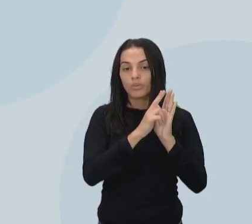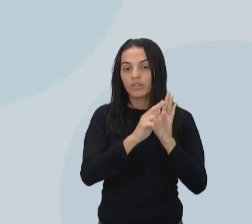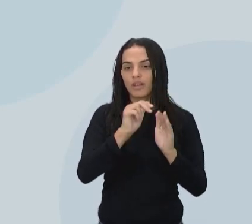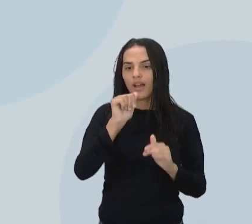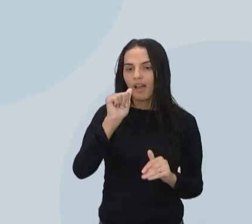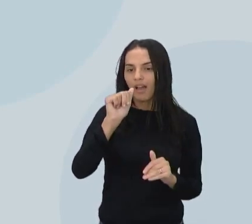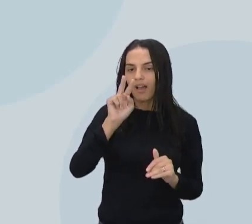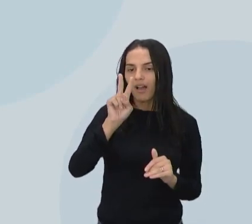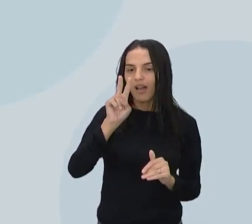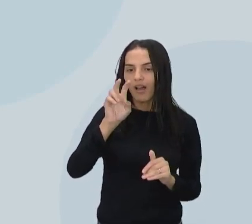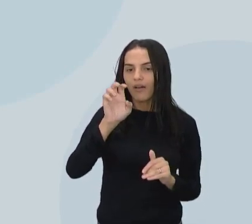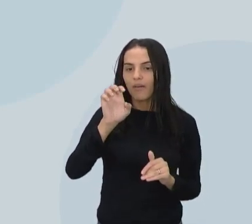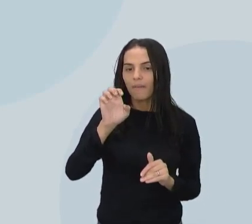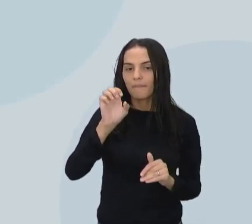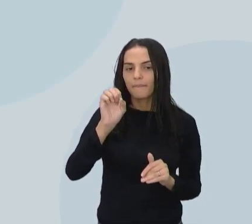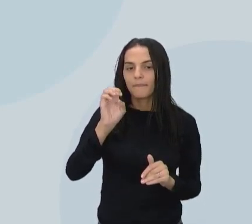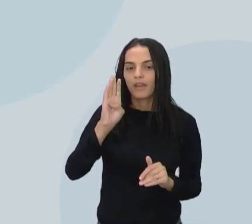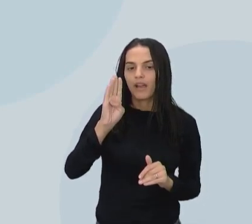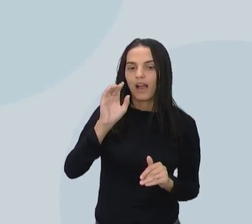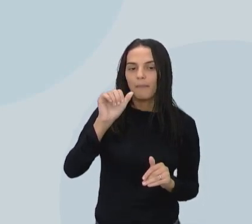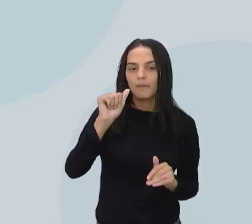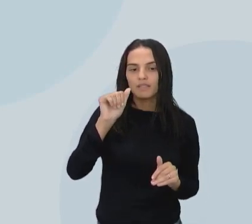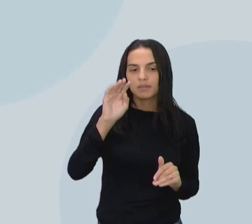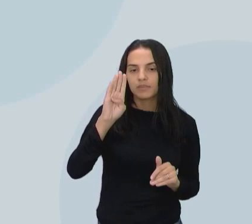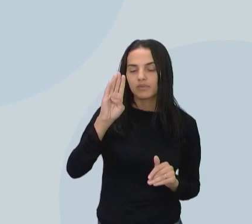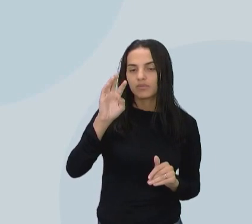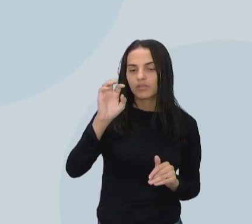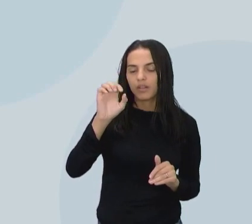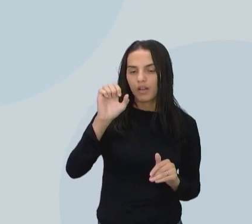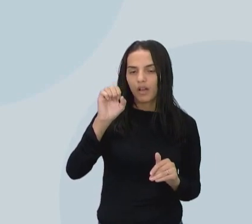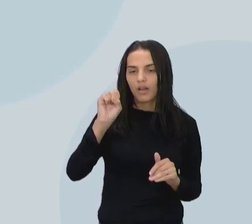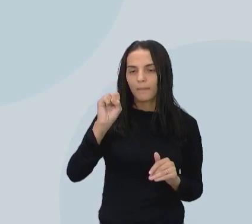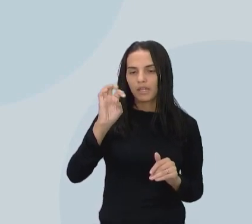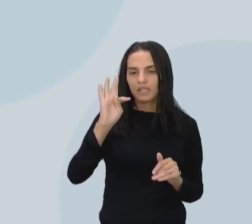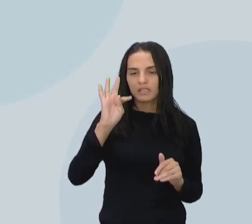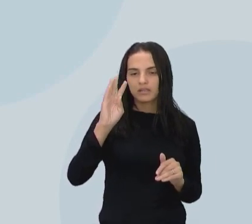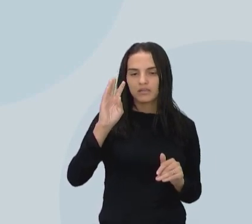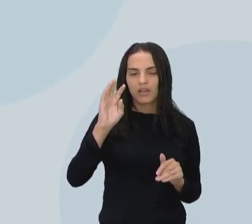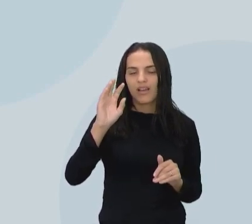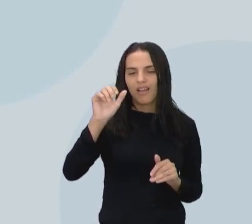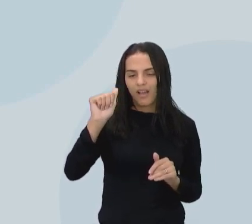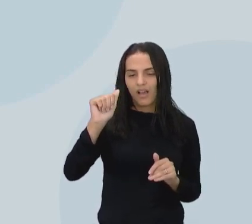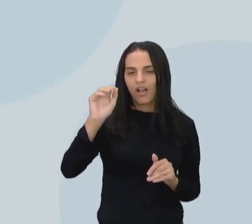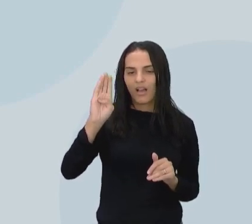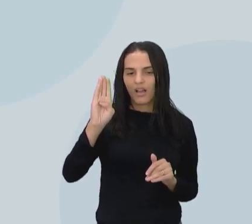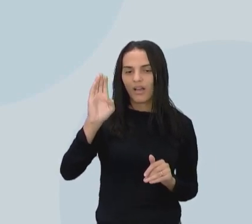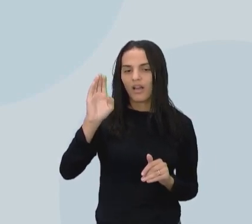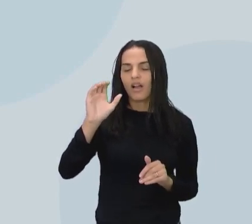asbesto. Asbesto é um nome também que é dado ao amianto. Asbesto.